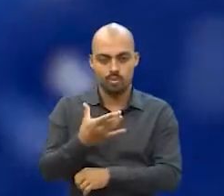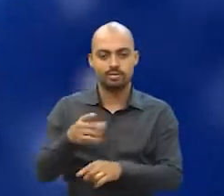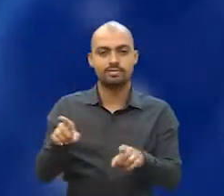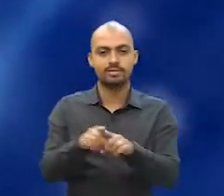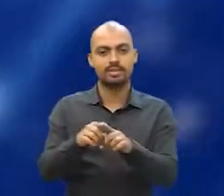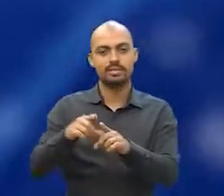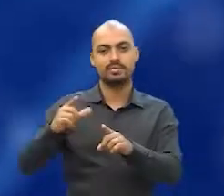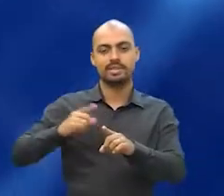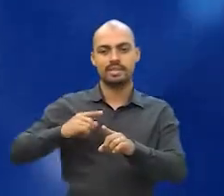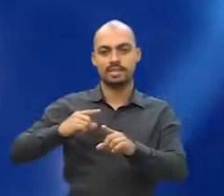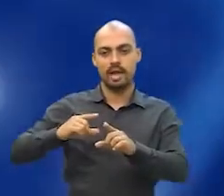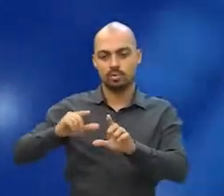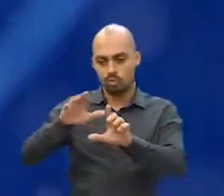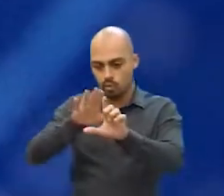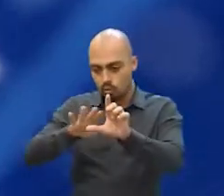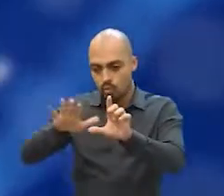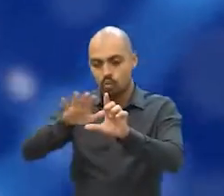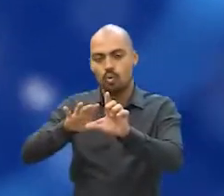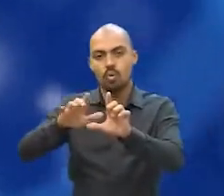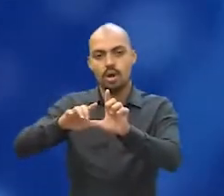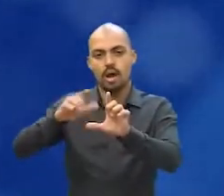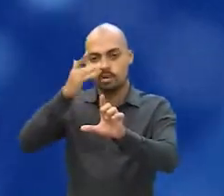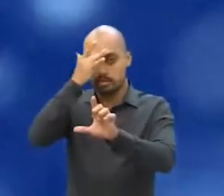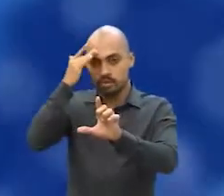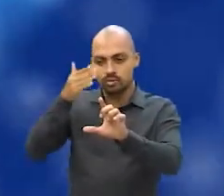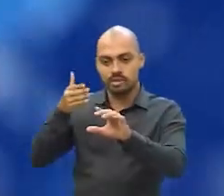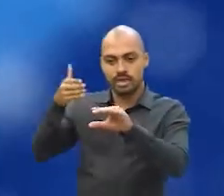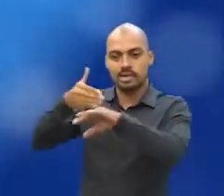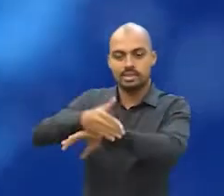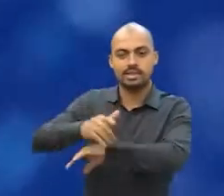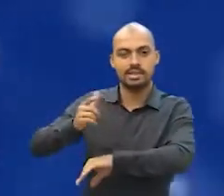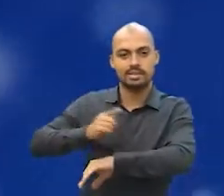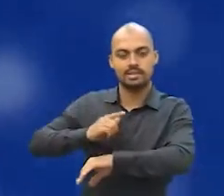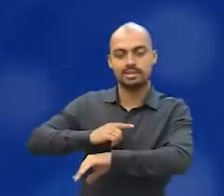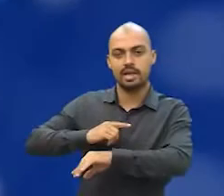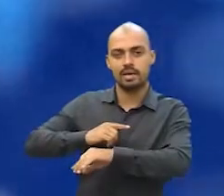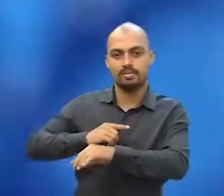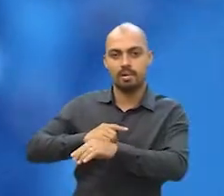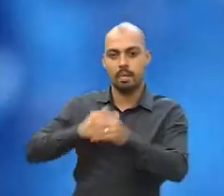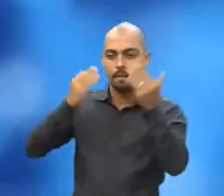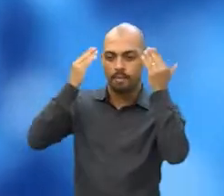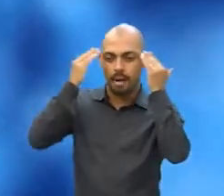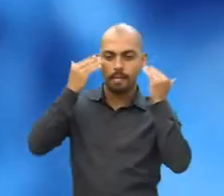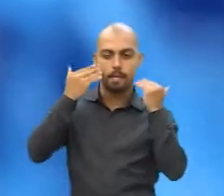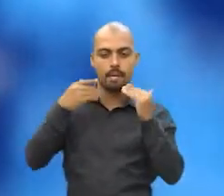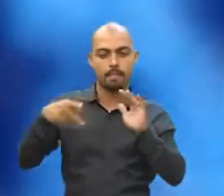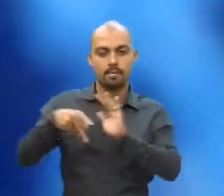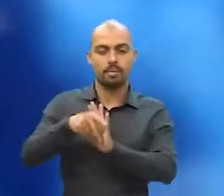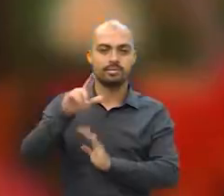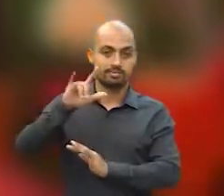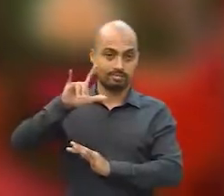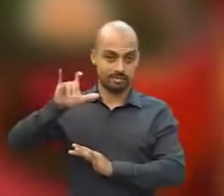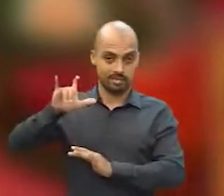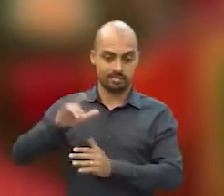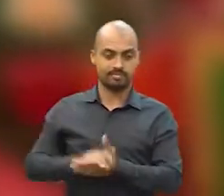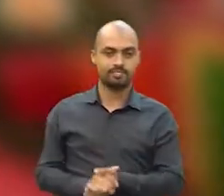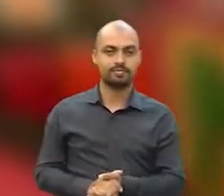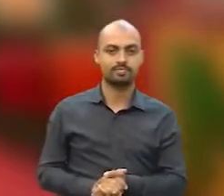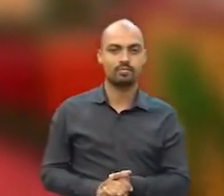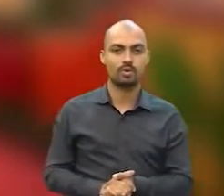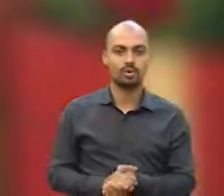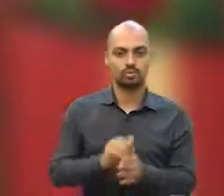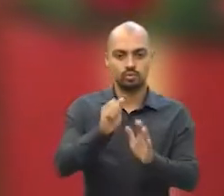totens espalhados pelos empreendimentos para a galera ter acesso a filtros especiais do Instagram. No Campinas